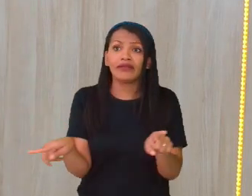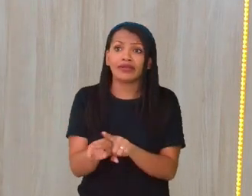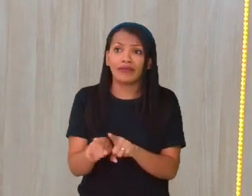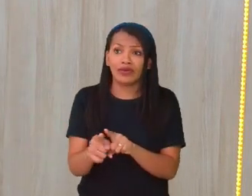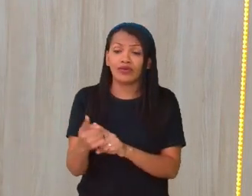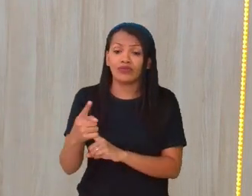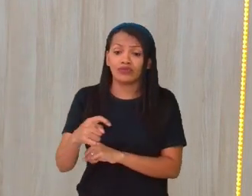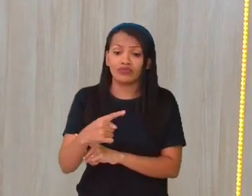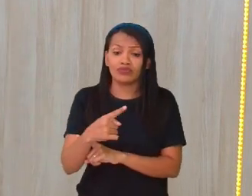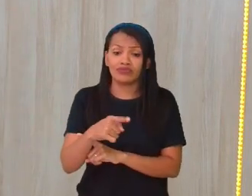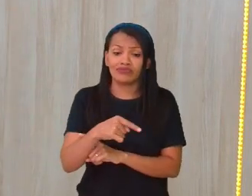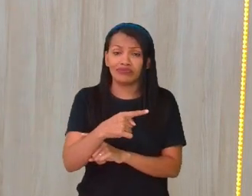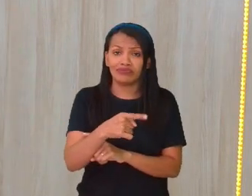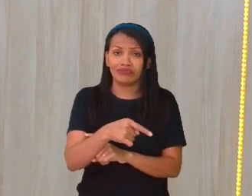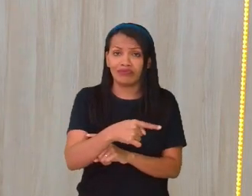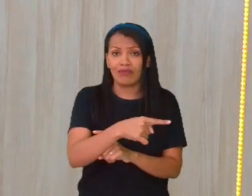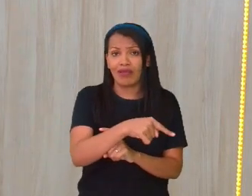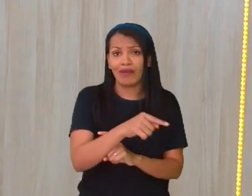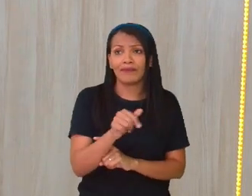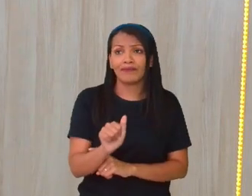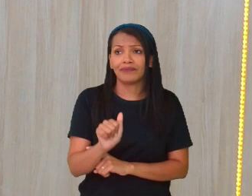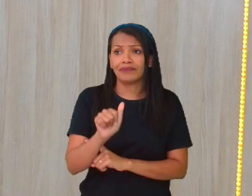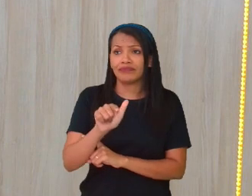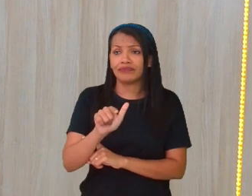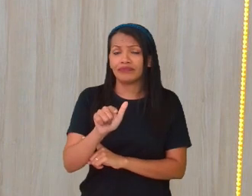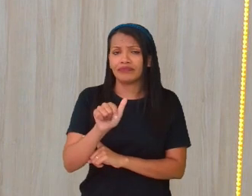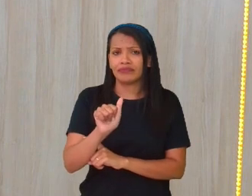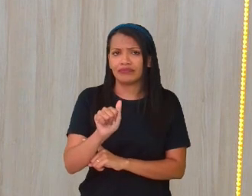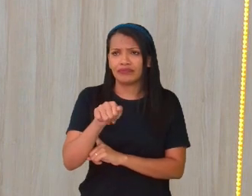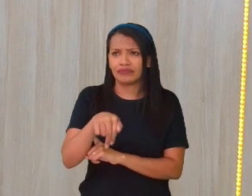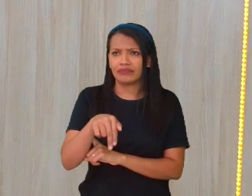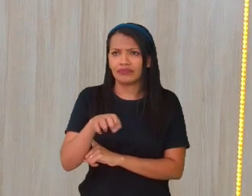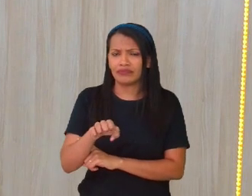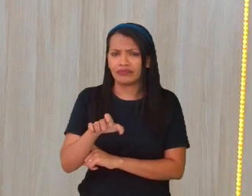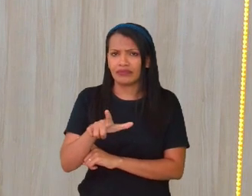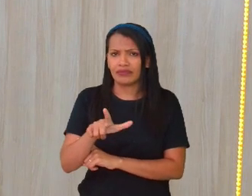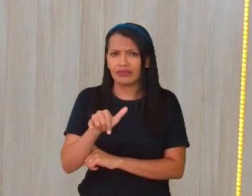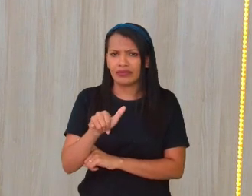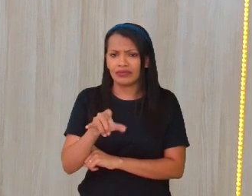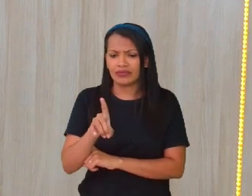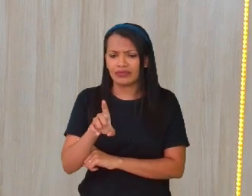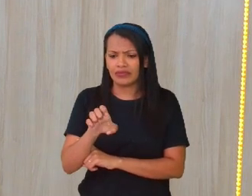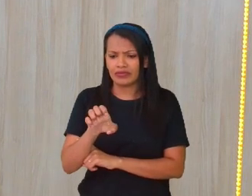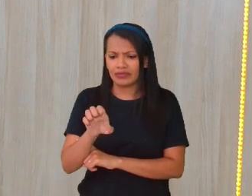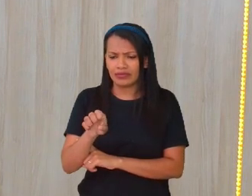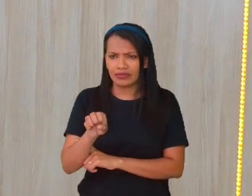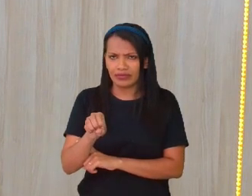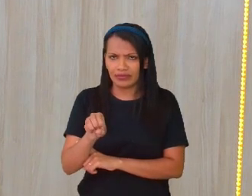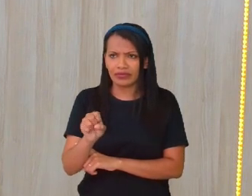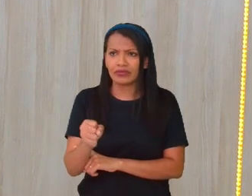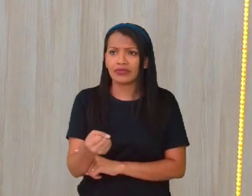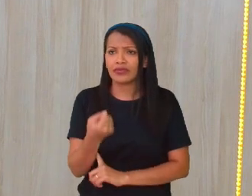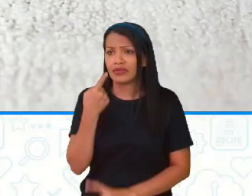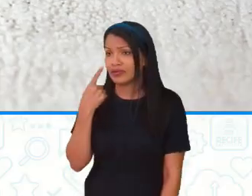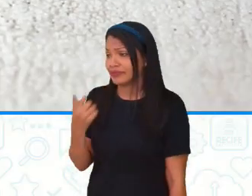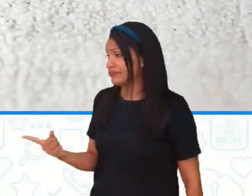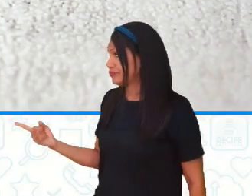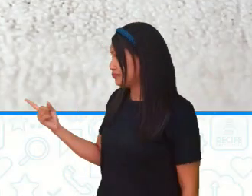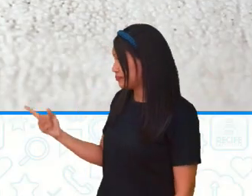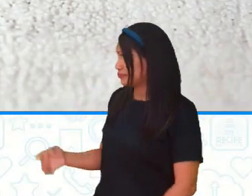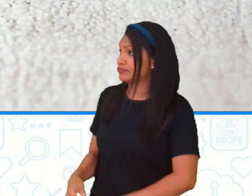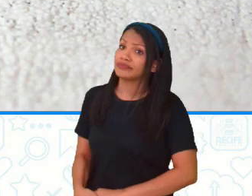aqui, ó, que são os anelídeos. Mas antes de eu falar dos anelídeos, eu vou voltar para cá, porque esses animais aqui, alguns